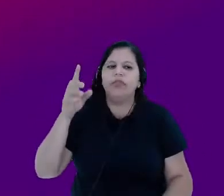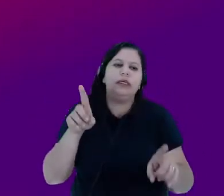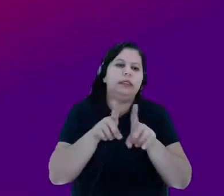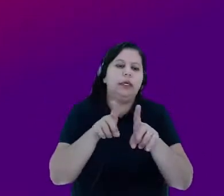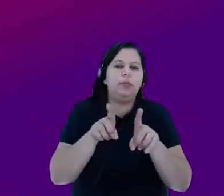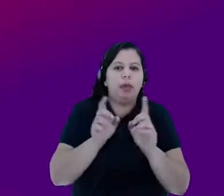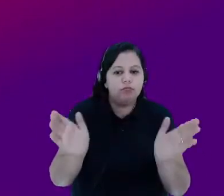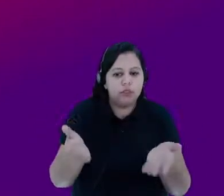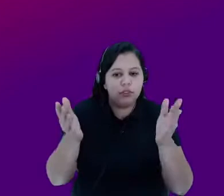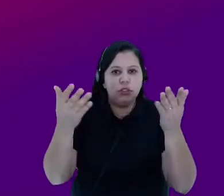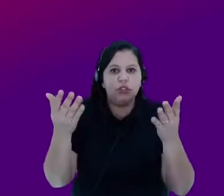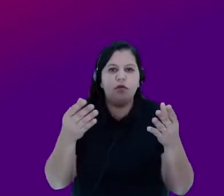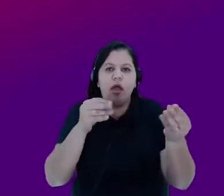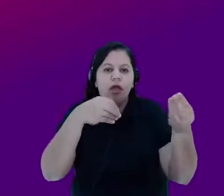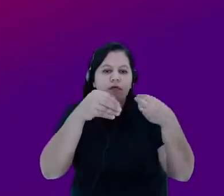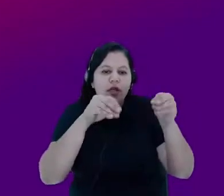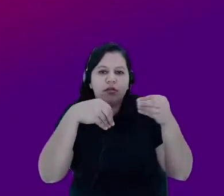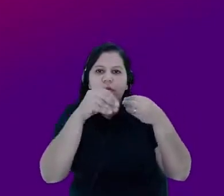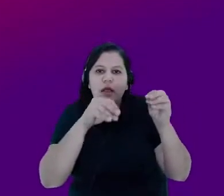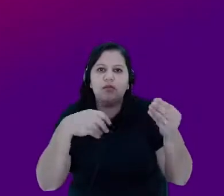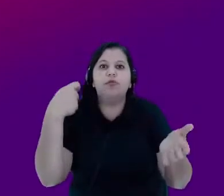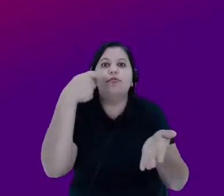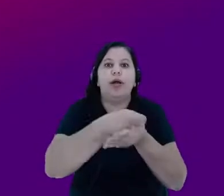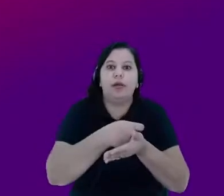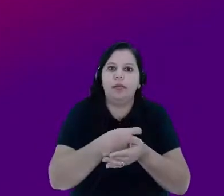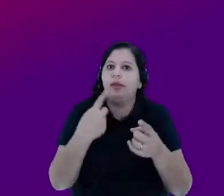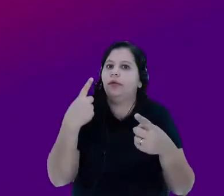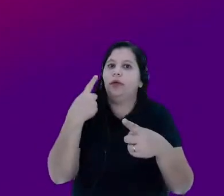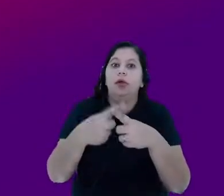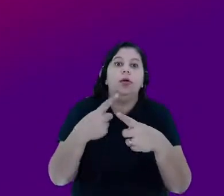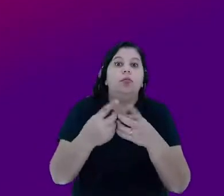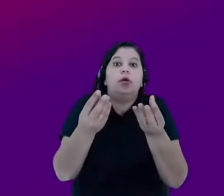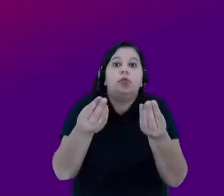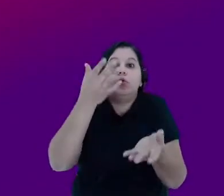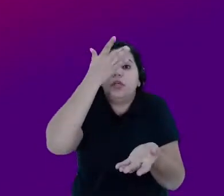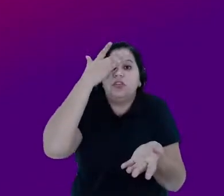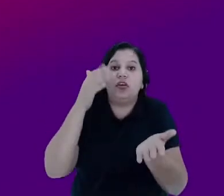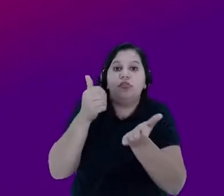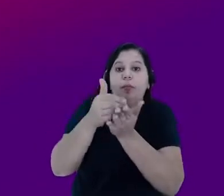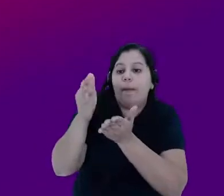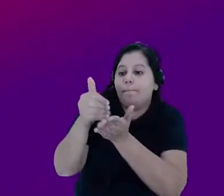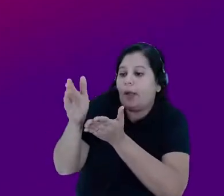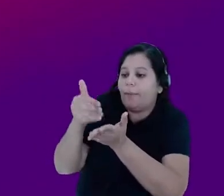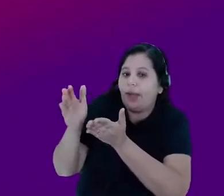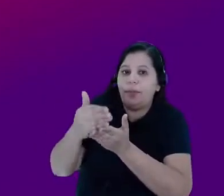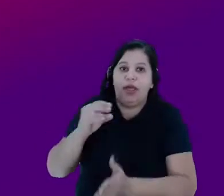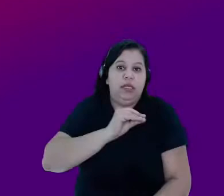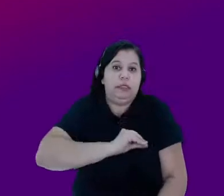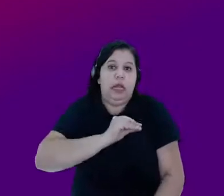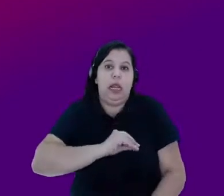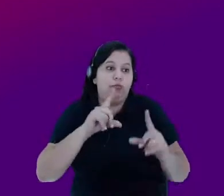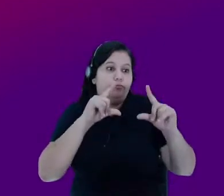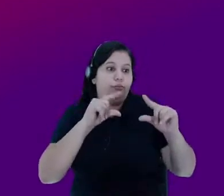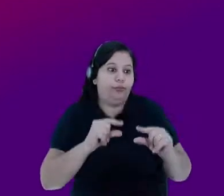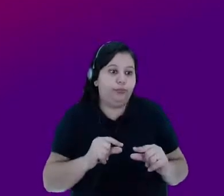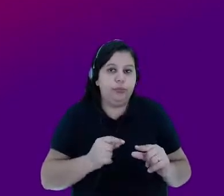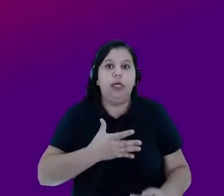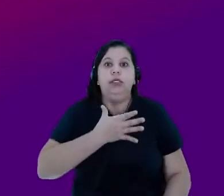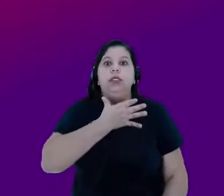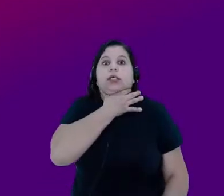modelos de pagamento, afinal teríamos pessoas perdendo seus empregos, tendo seus salários reduzidos, uma crise econômica extremamente